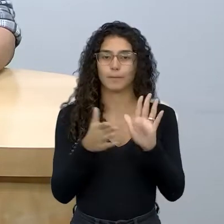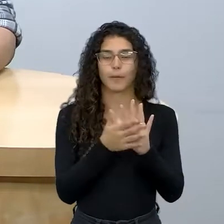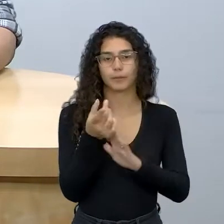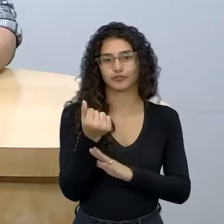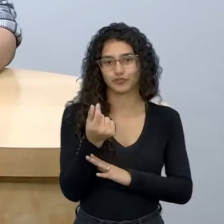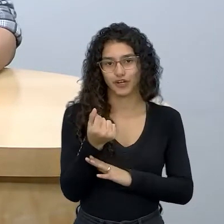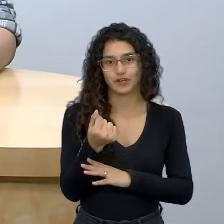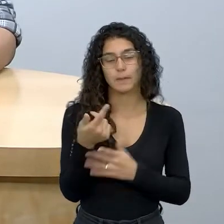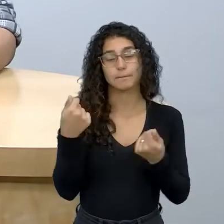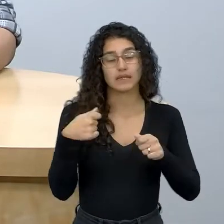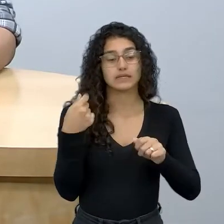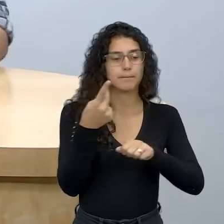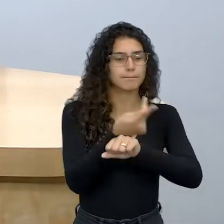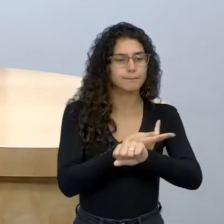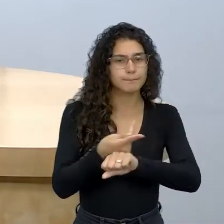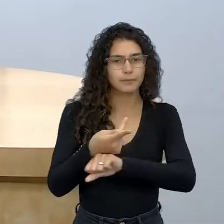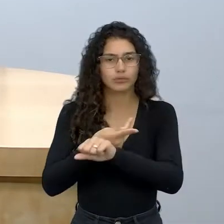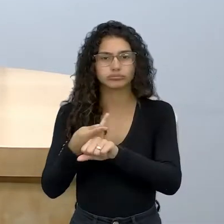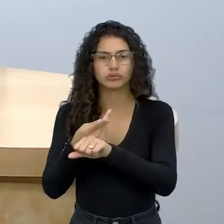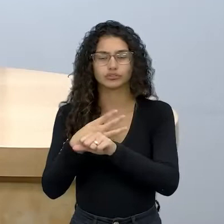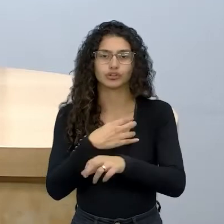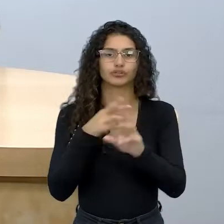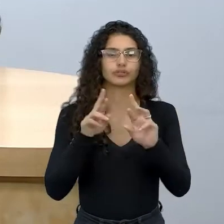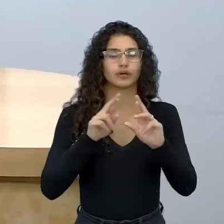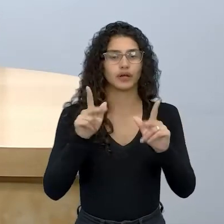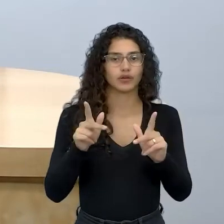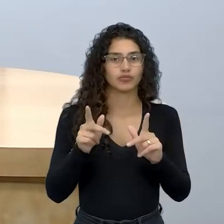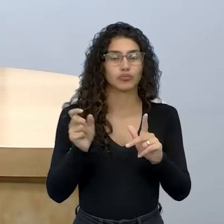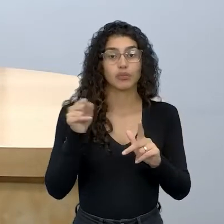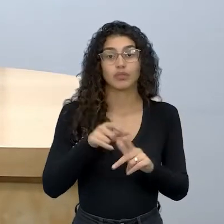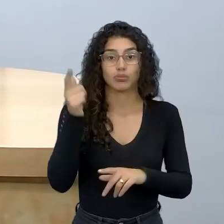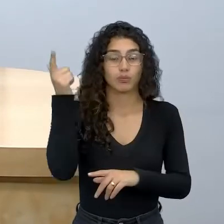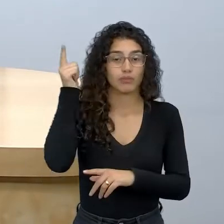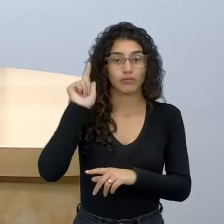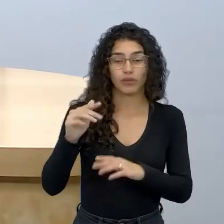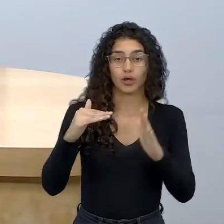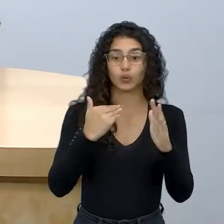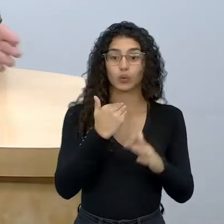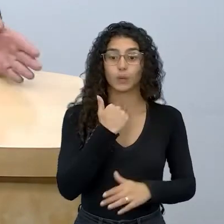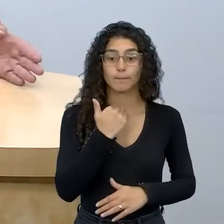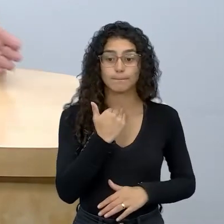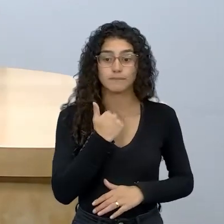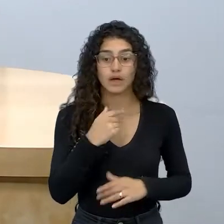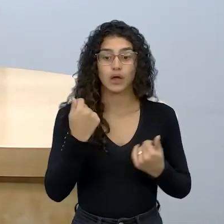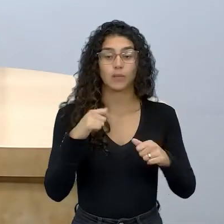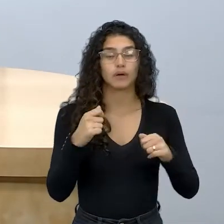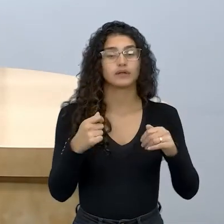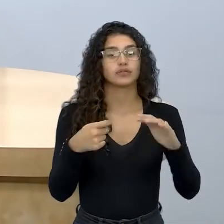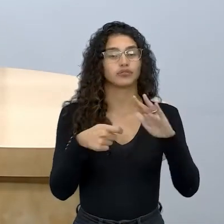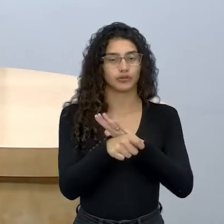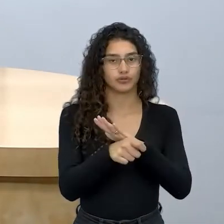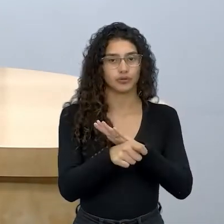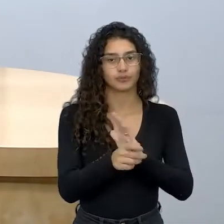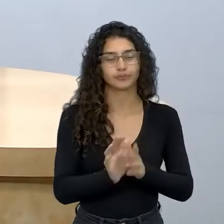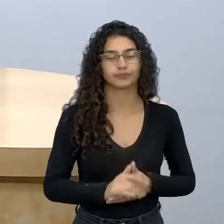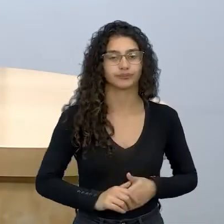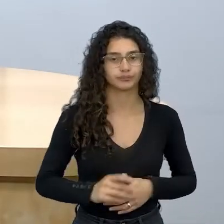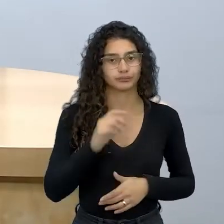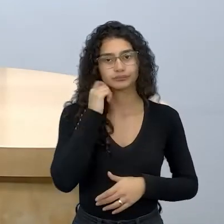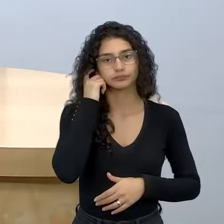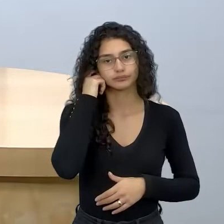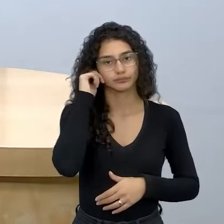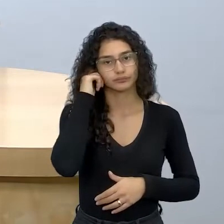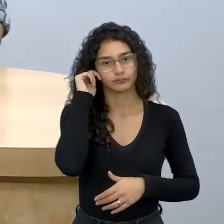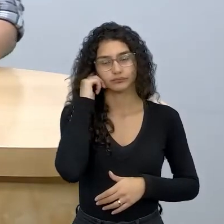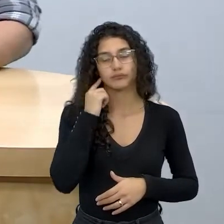dinheiro. Então tem que buscar dinheiro de fora. Se não consegue no banco, tem que ter um investidor para isso, tá? Então